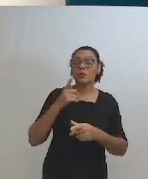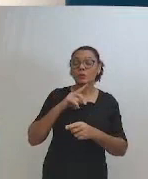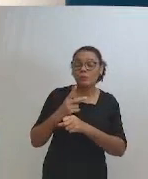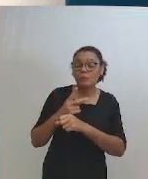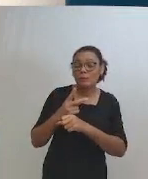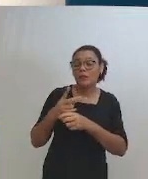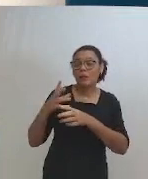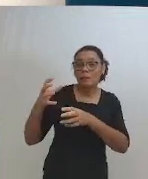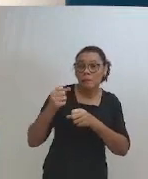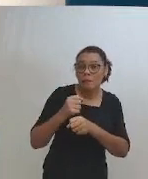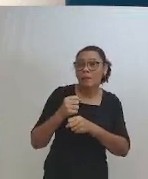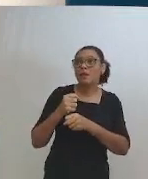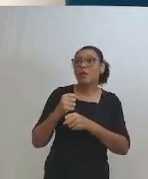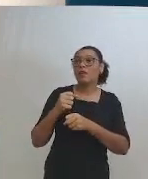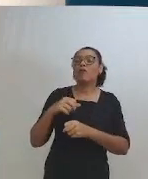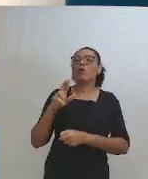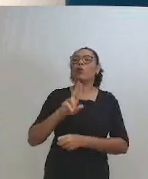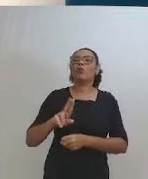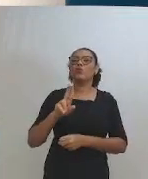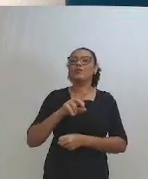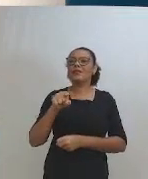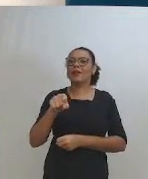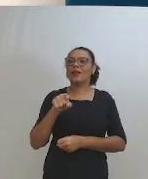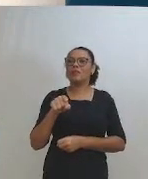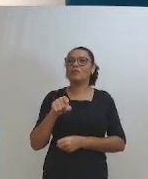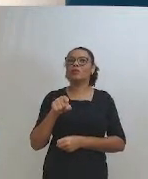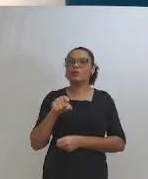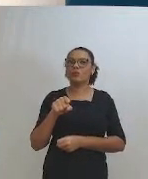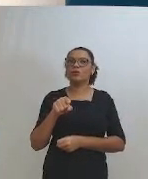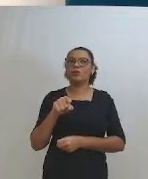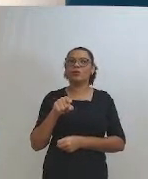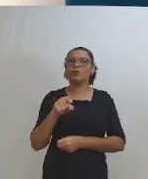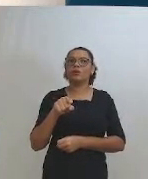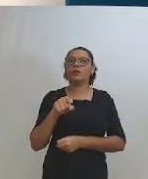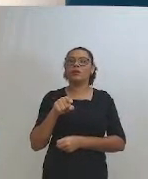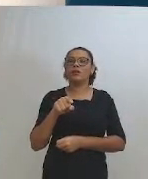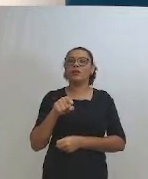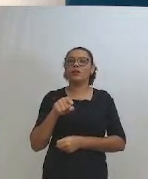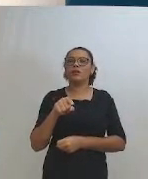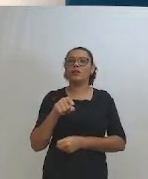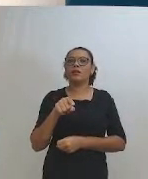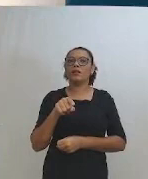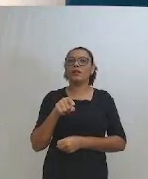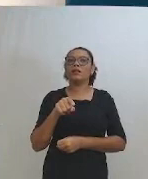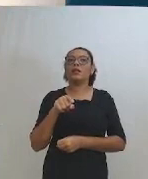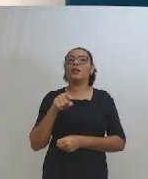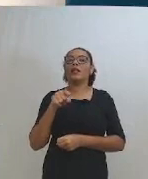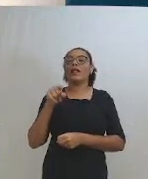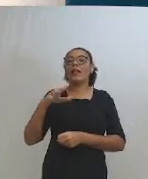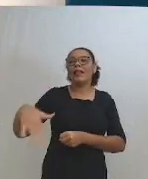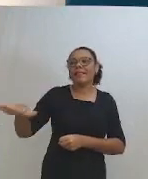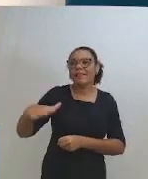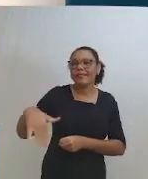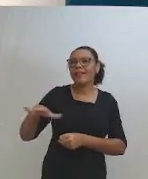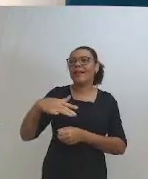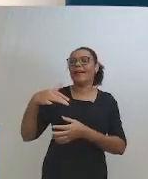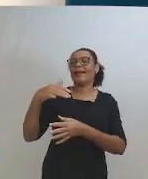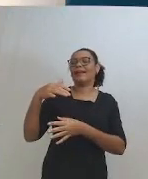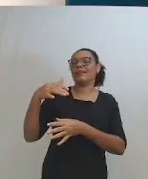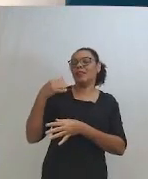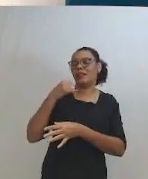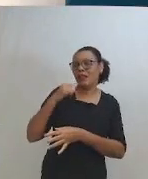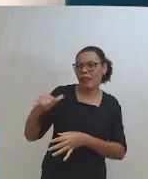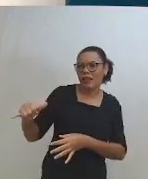instrumentos utilizados na prestação de serviços no campo elétrico ou da eletricidade e no campo